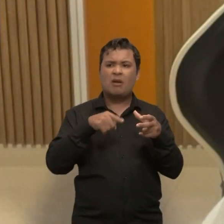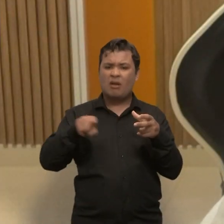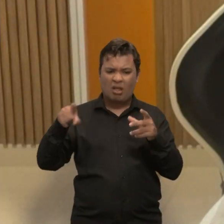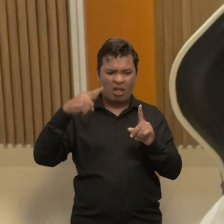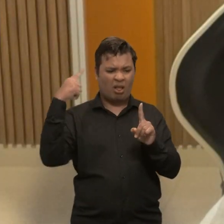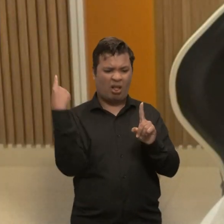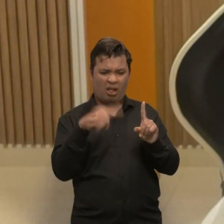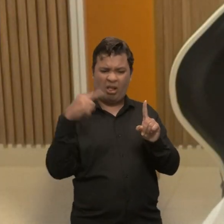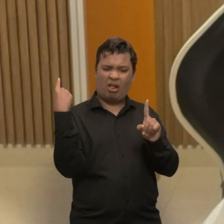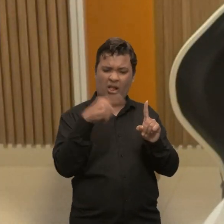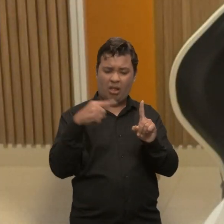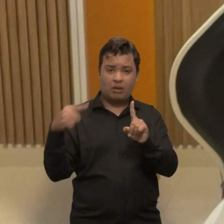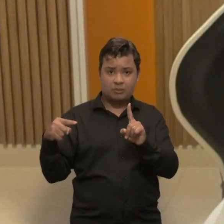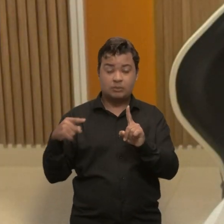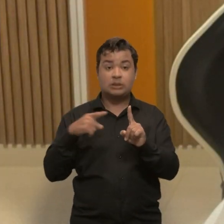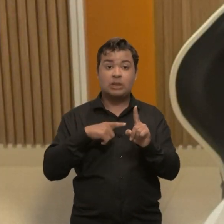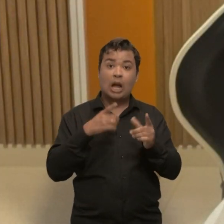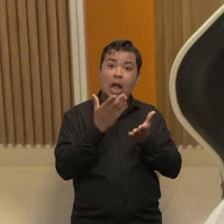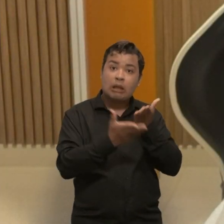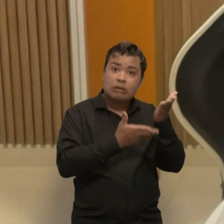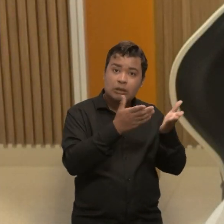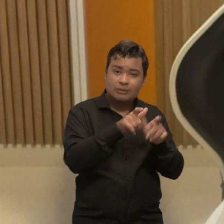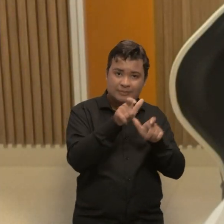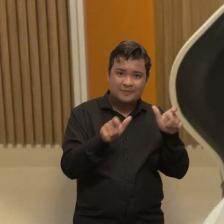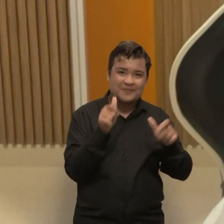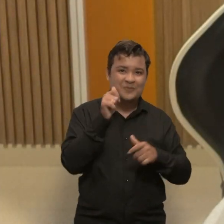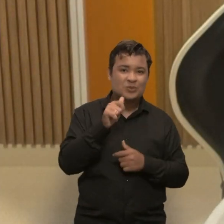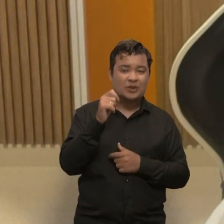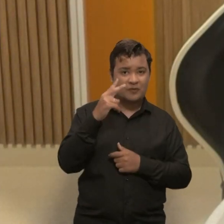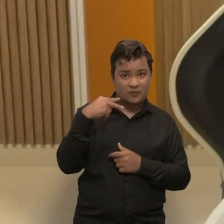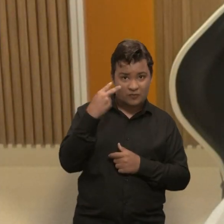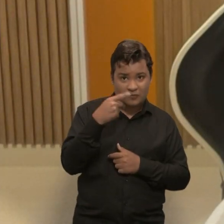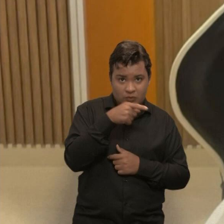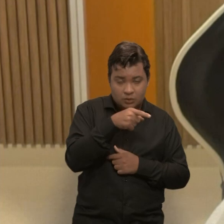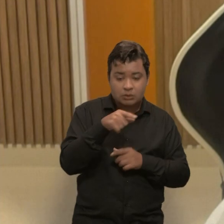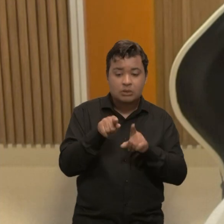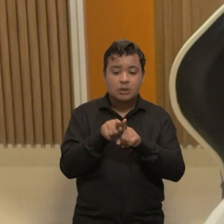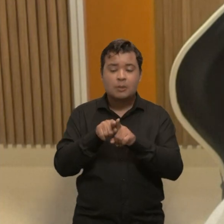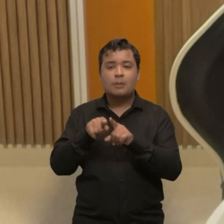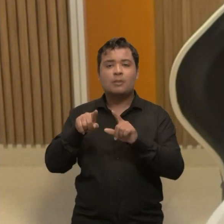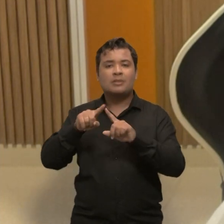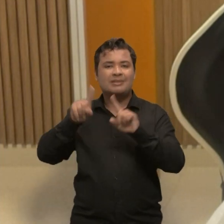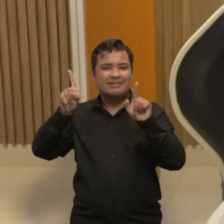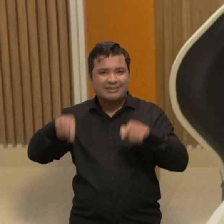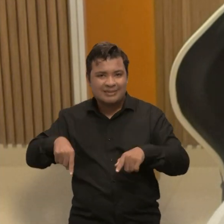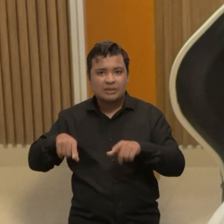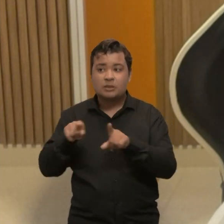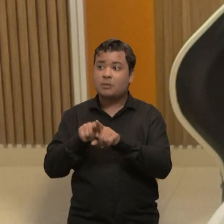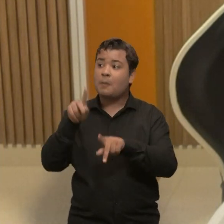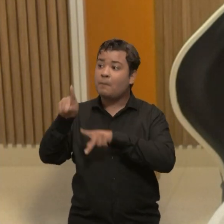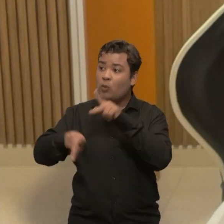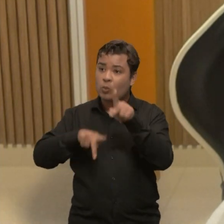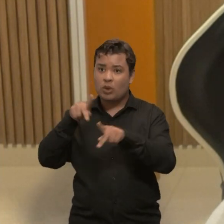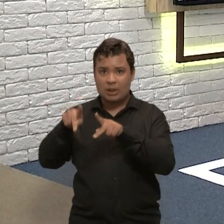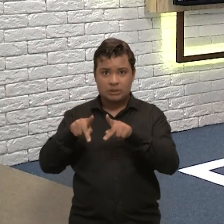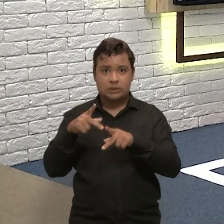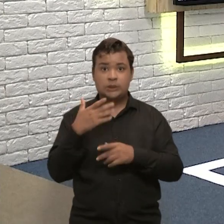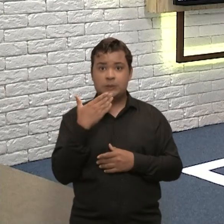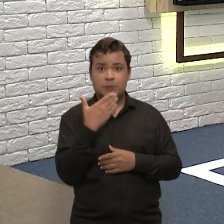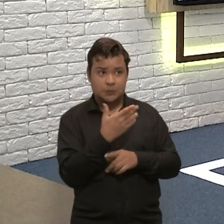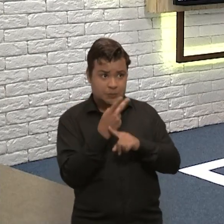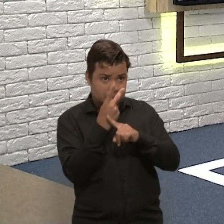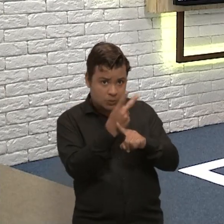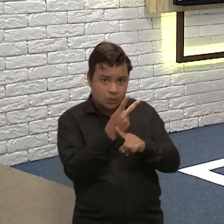além de atender as parlamentares, atende também, de uma maneira geral, as servidoras e a população que procura aquele espaço.